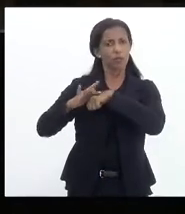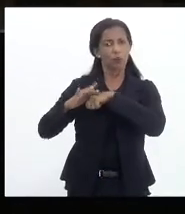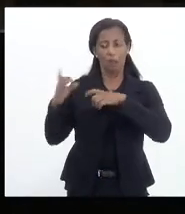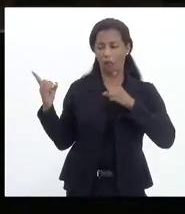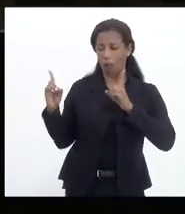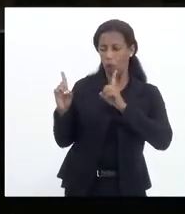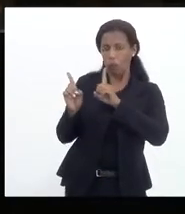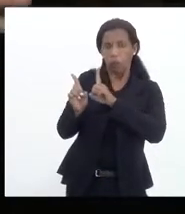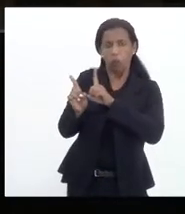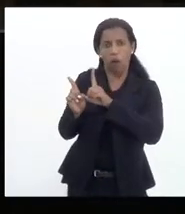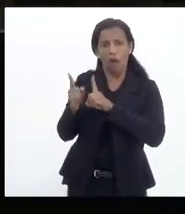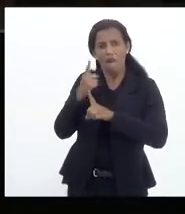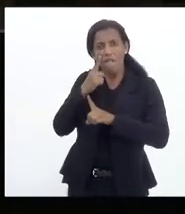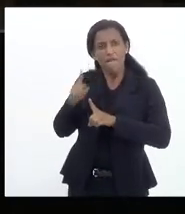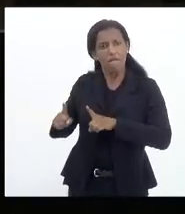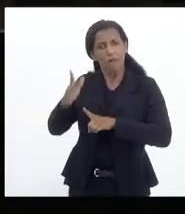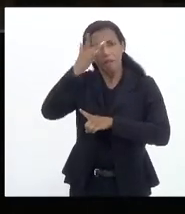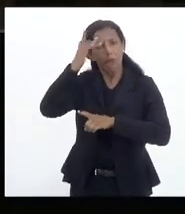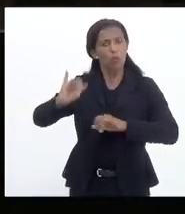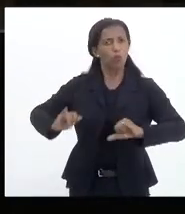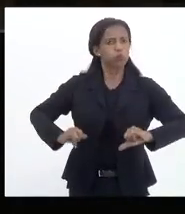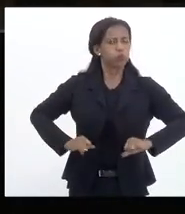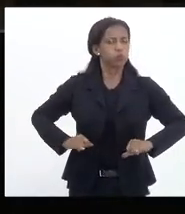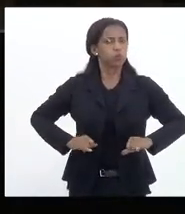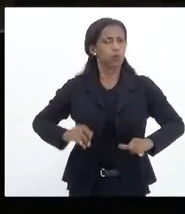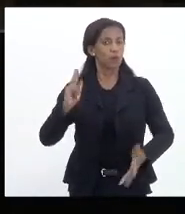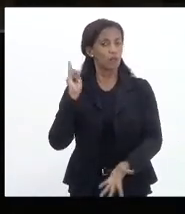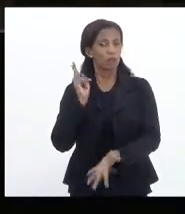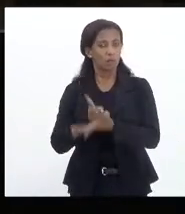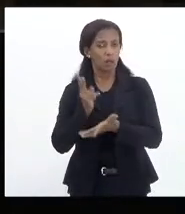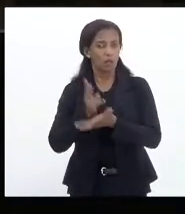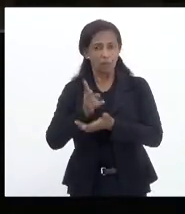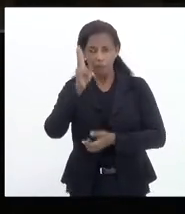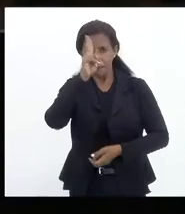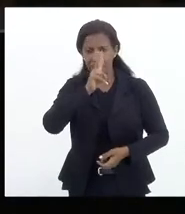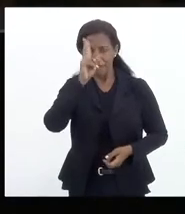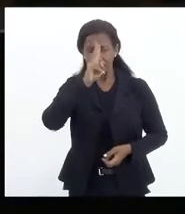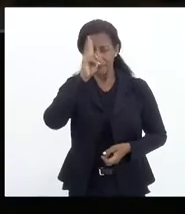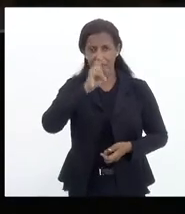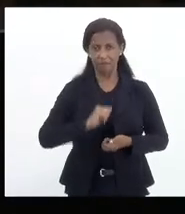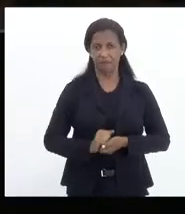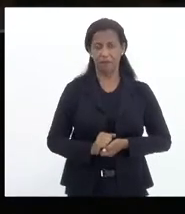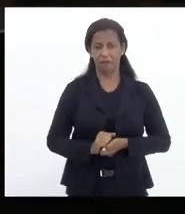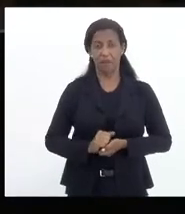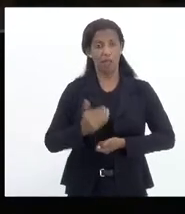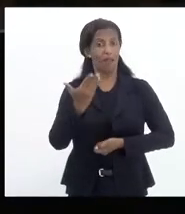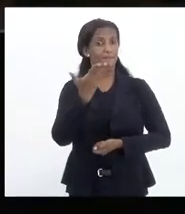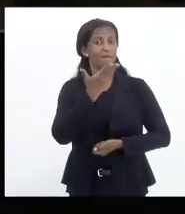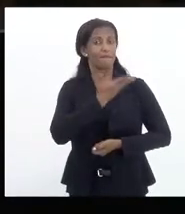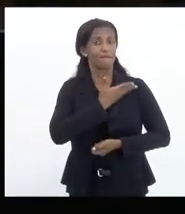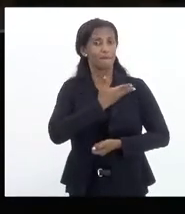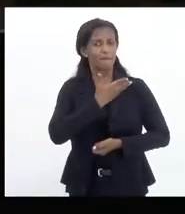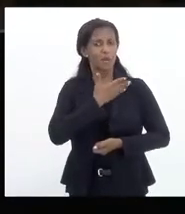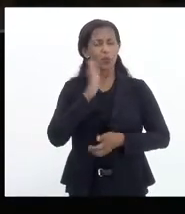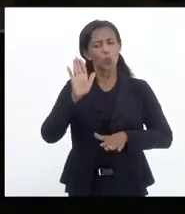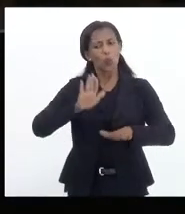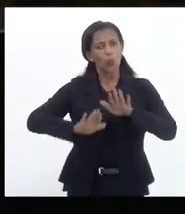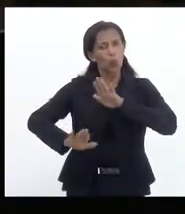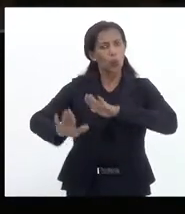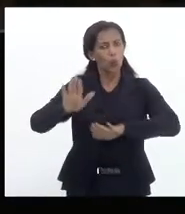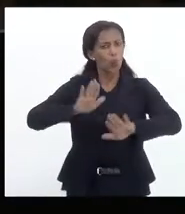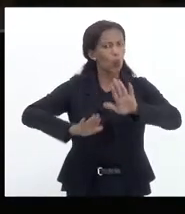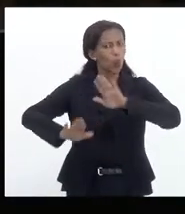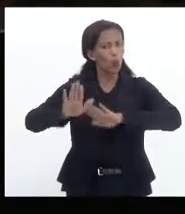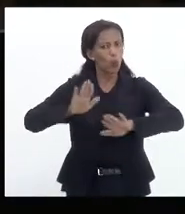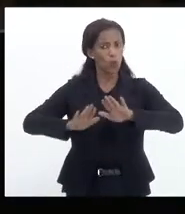variante da Delta vendo de perto o sofrimento da população e sempre lembrando né Aos meus amigos que tomassem cuidado